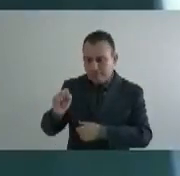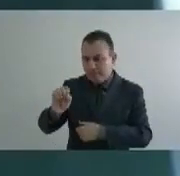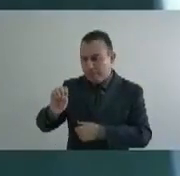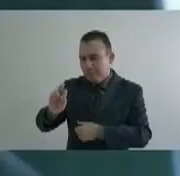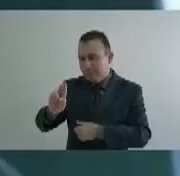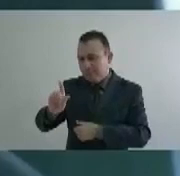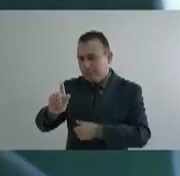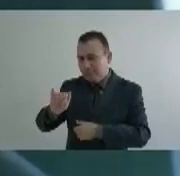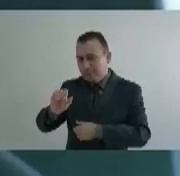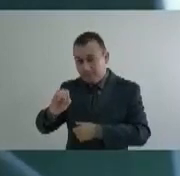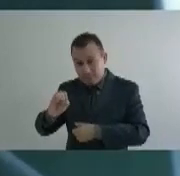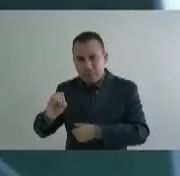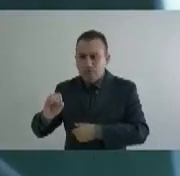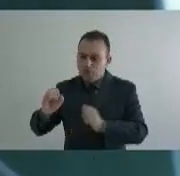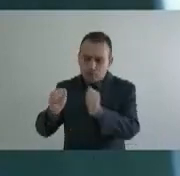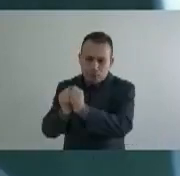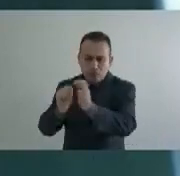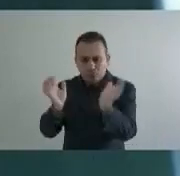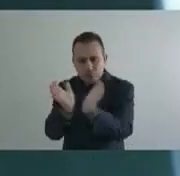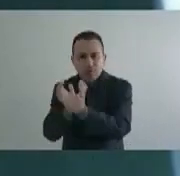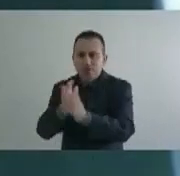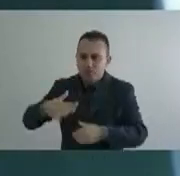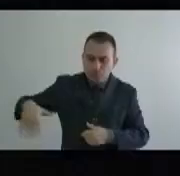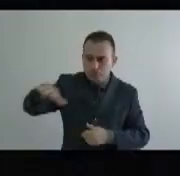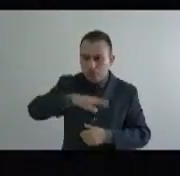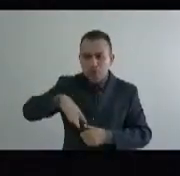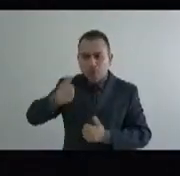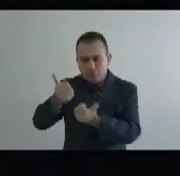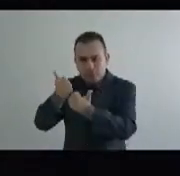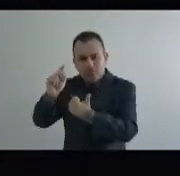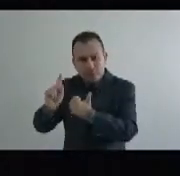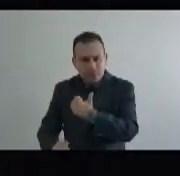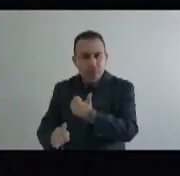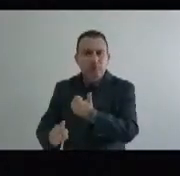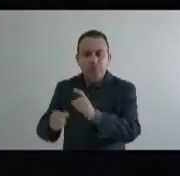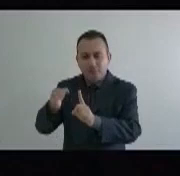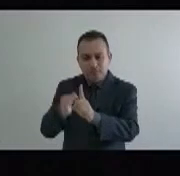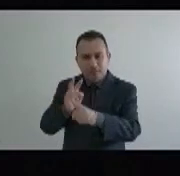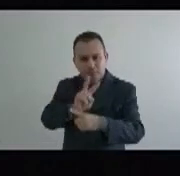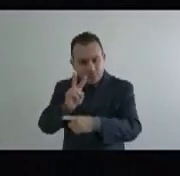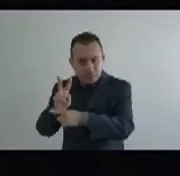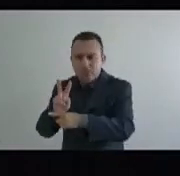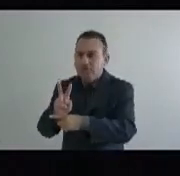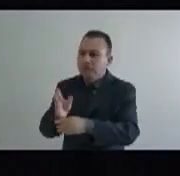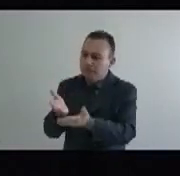assume, o nosso vice-presidente, o corregedor, e desejar o sucesso do seu